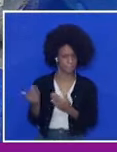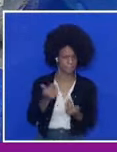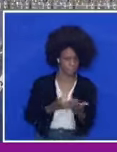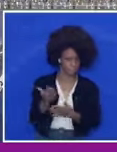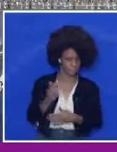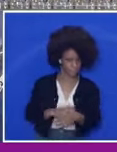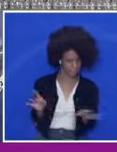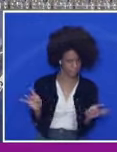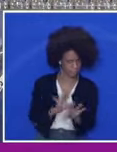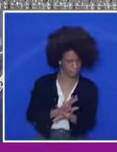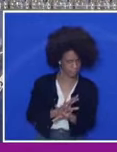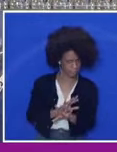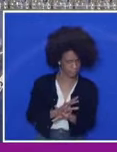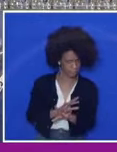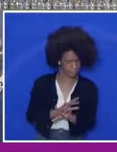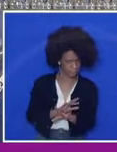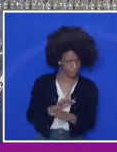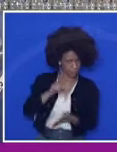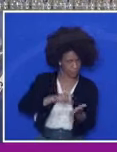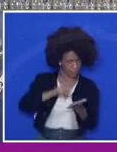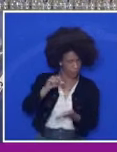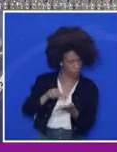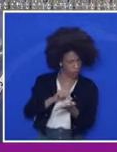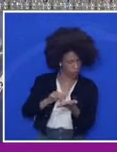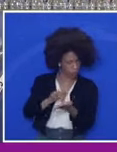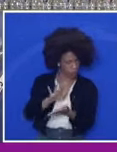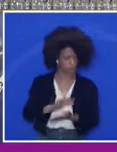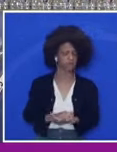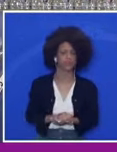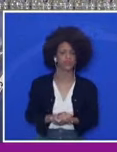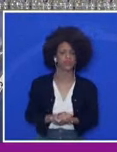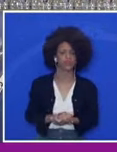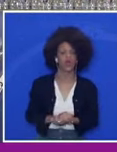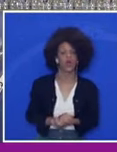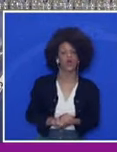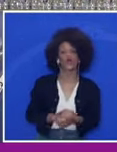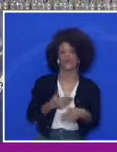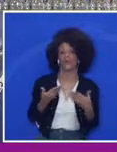Vamos lá, bolas posicionadas, sorteio da Loto Fácil Concurso